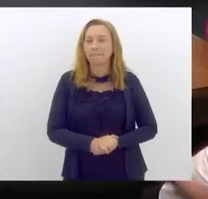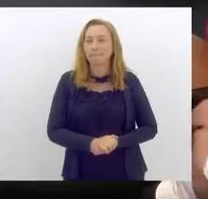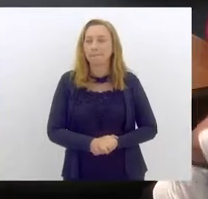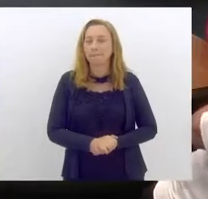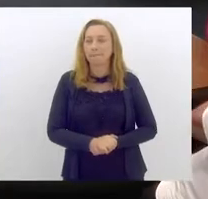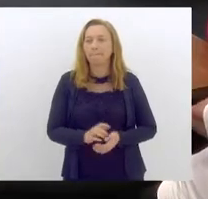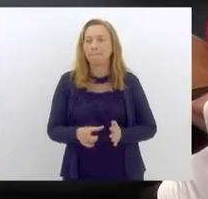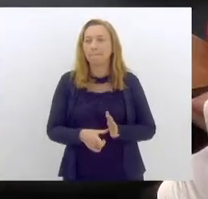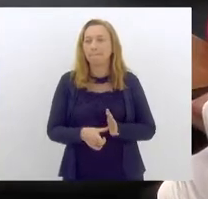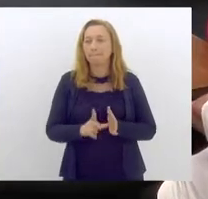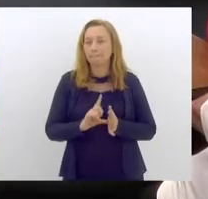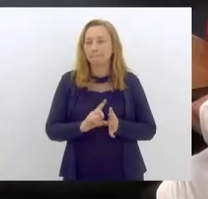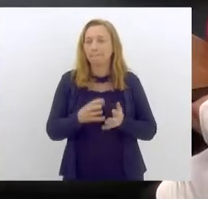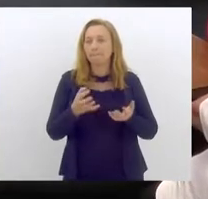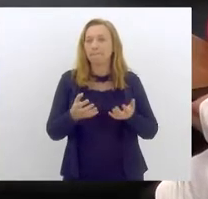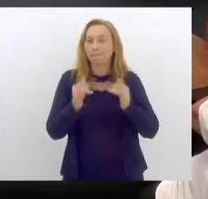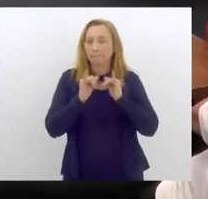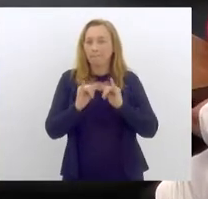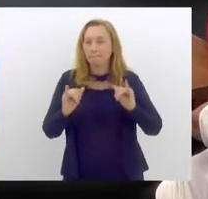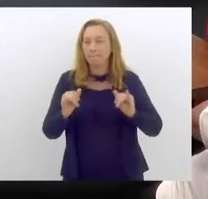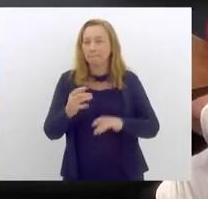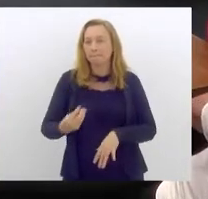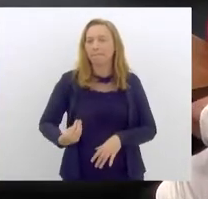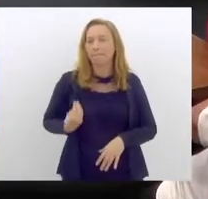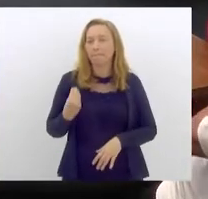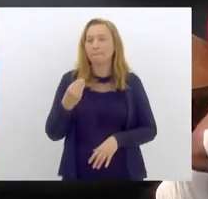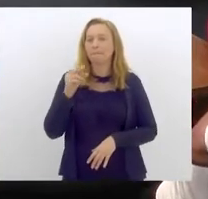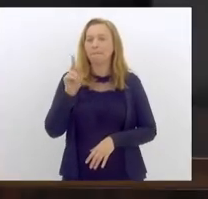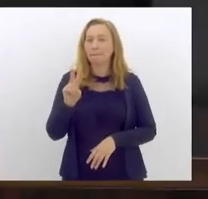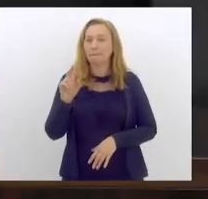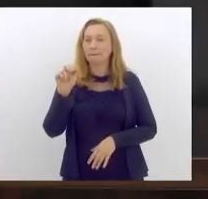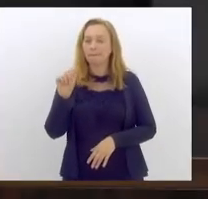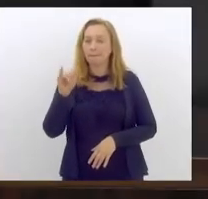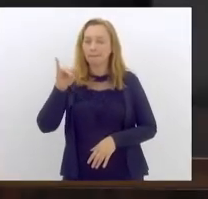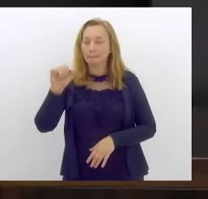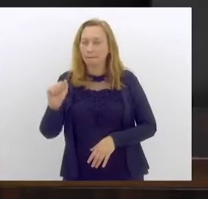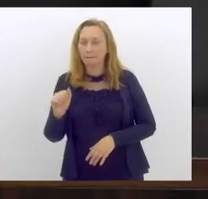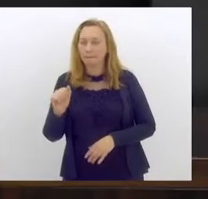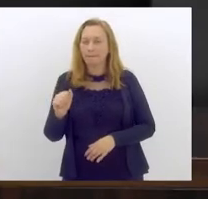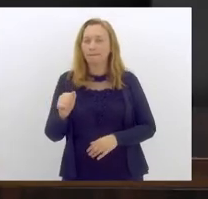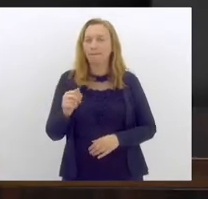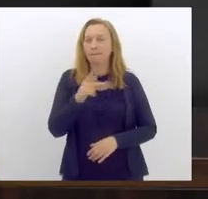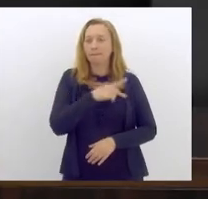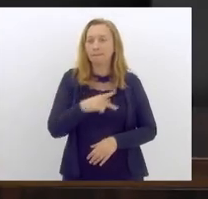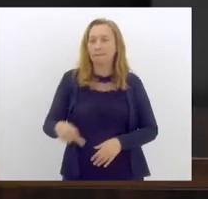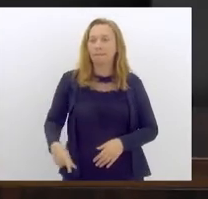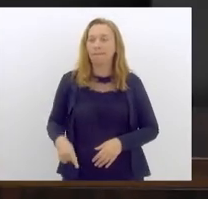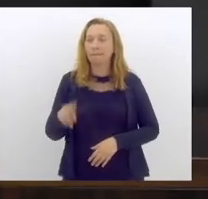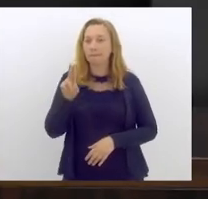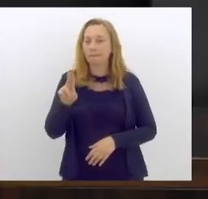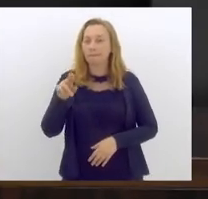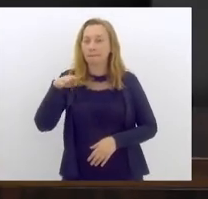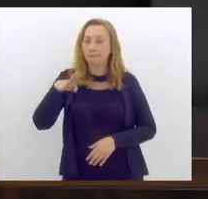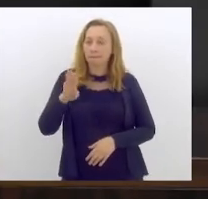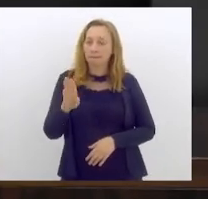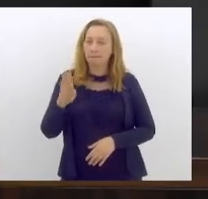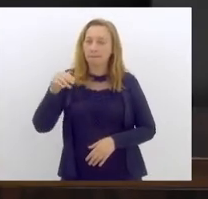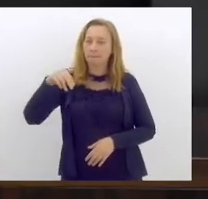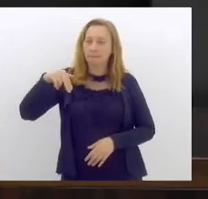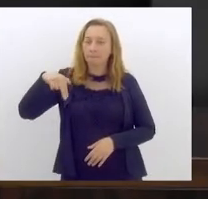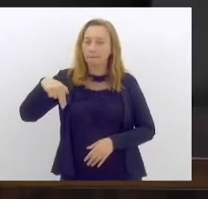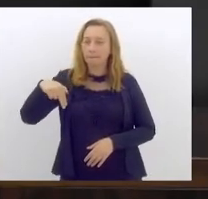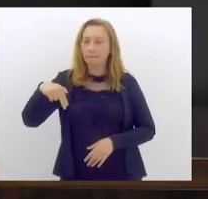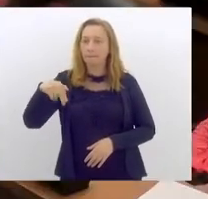Então antes eu queria anunciar a presença da Vânia Bretas presidente da ubm União Brasileira de